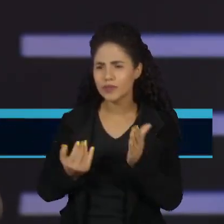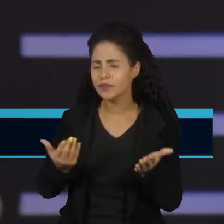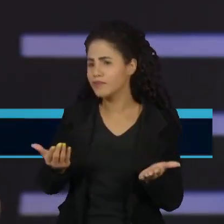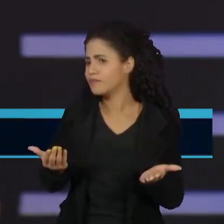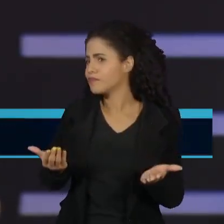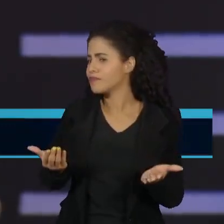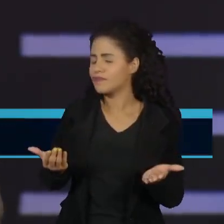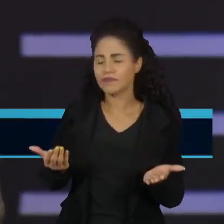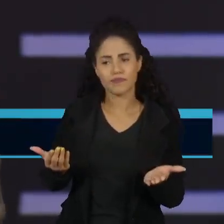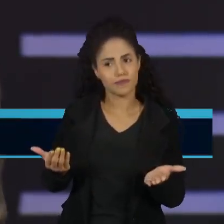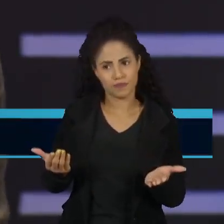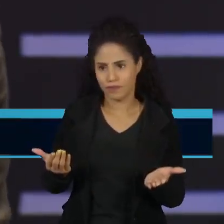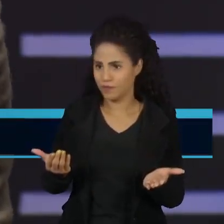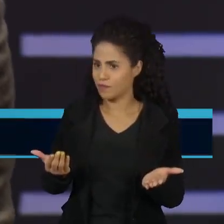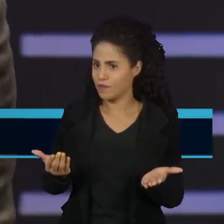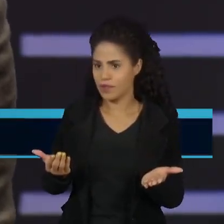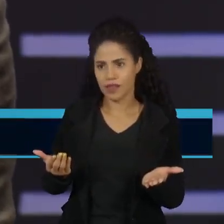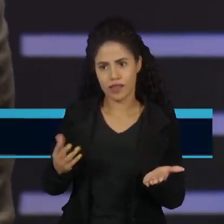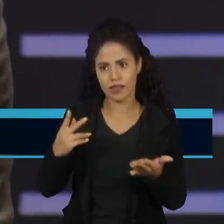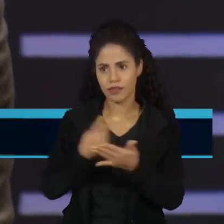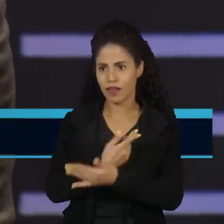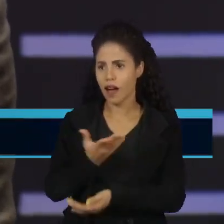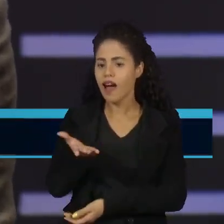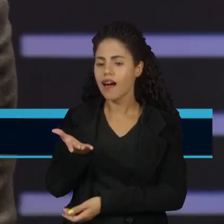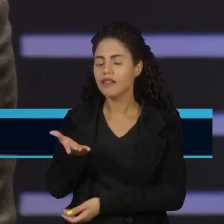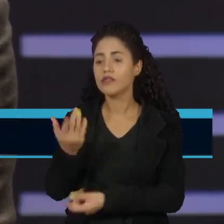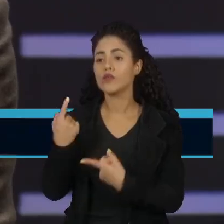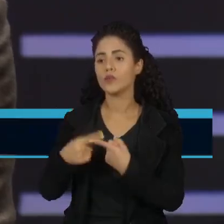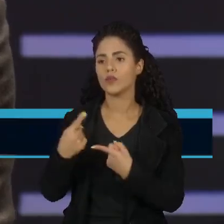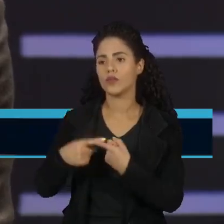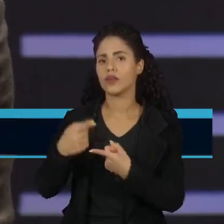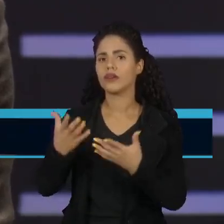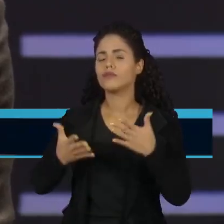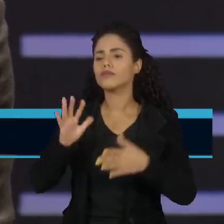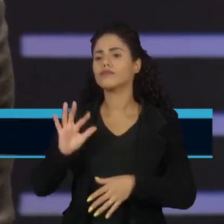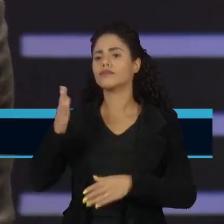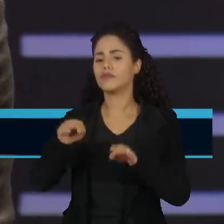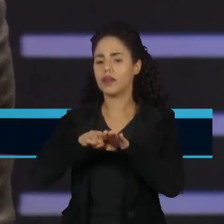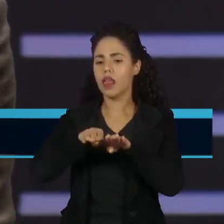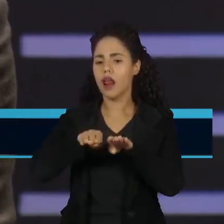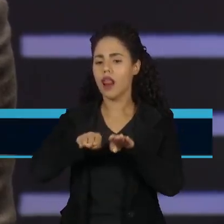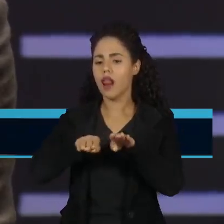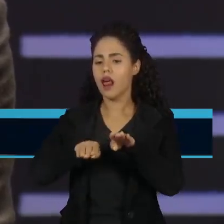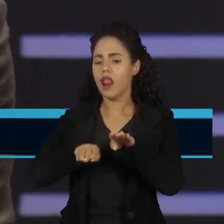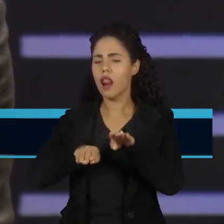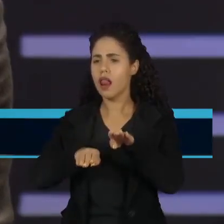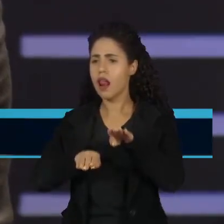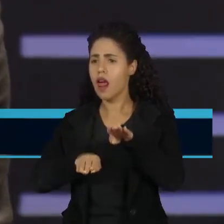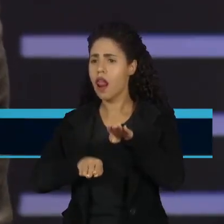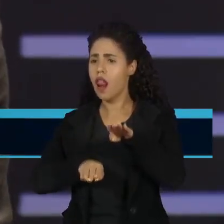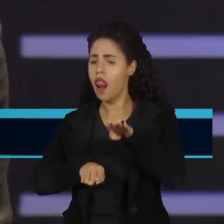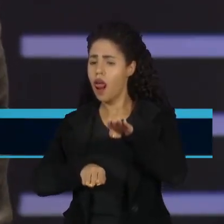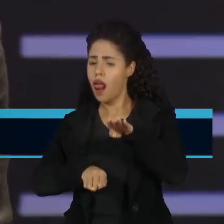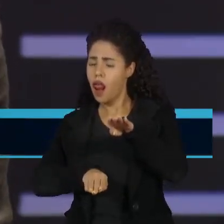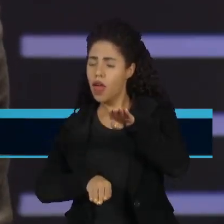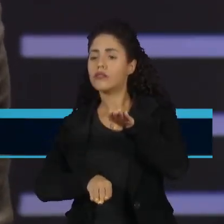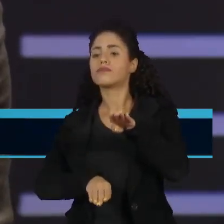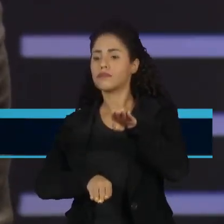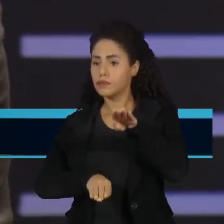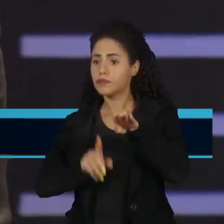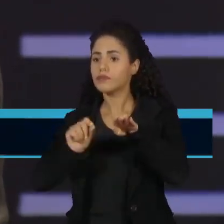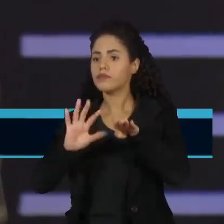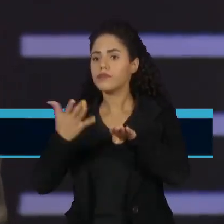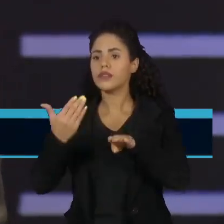não lidou corretamente, porque esse é um mecanismo que perpetua a desigualdade e ele gera